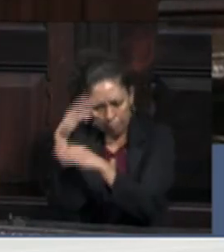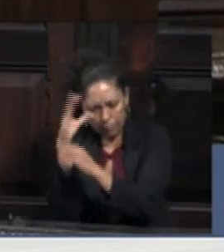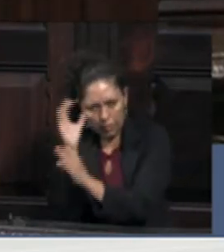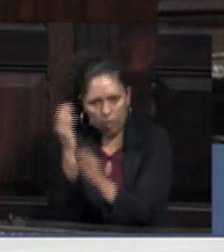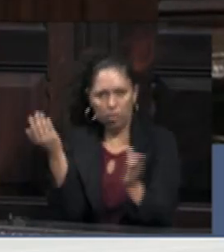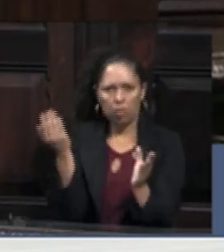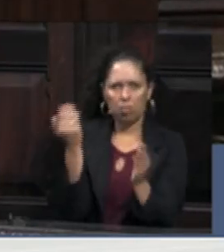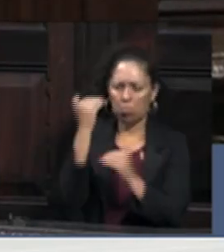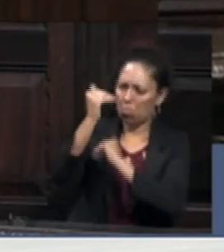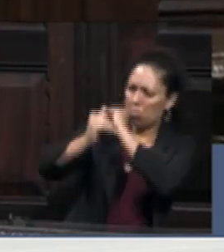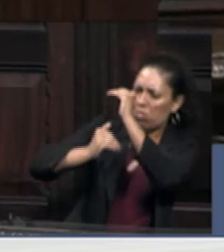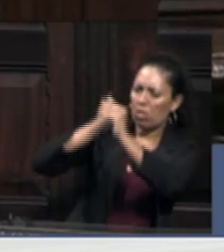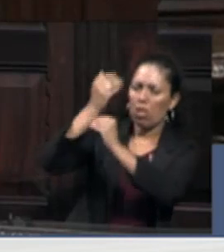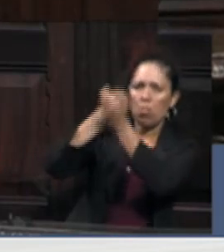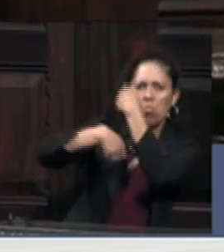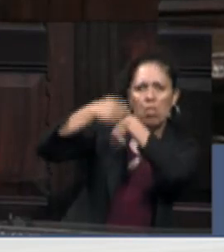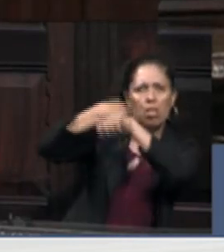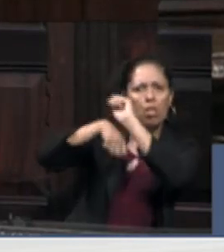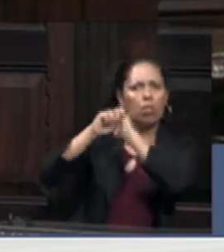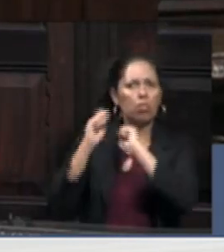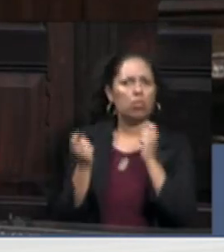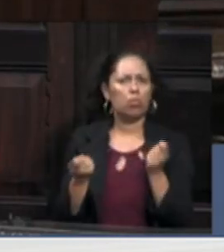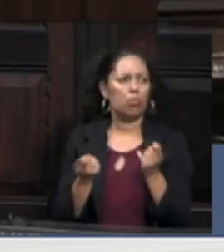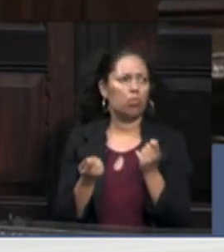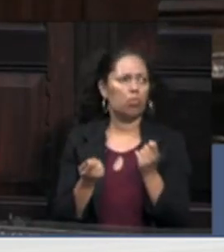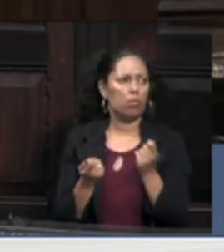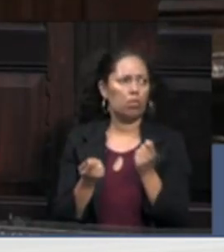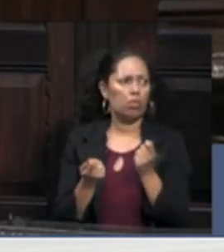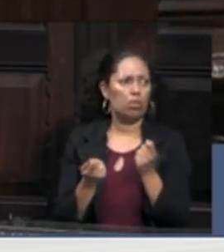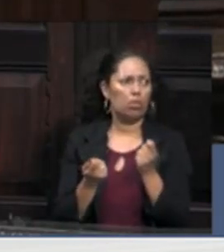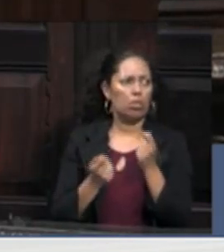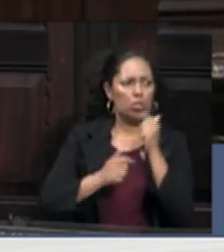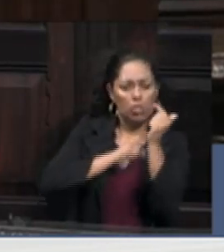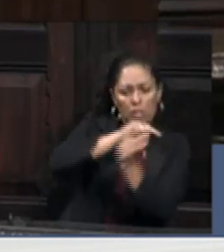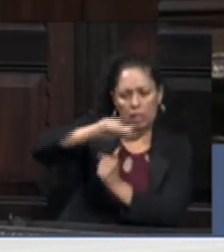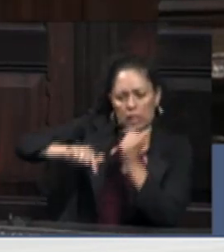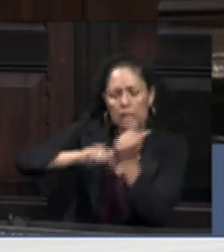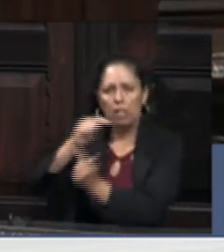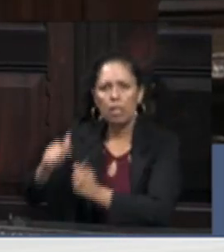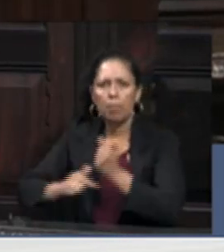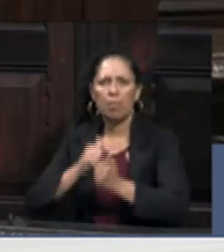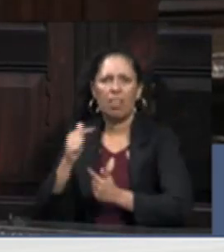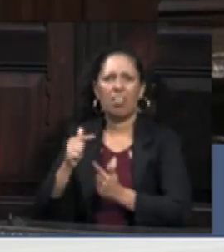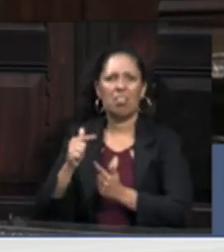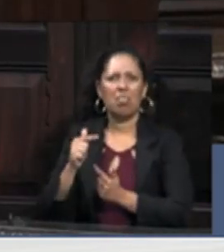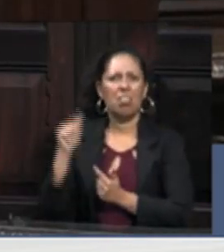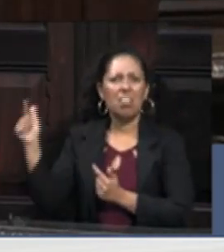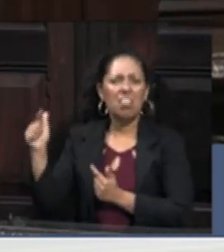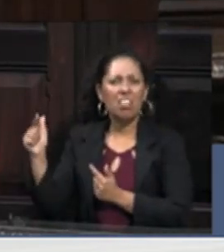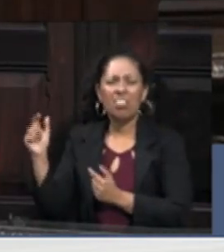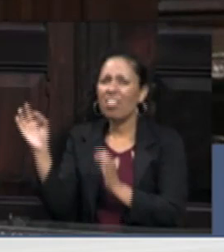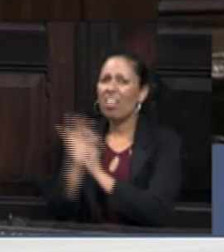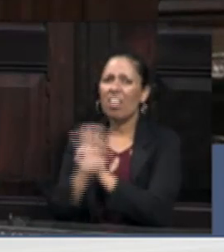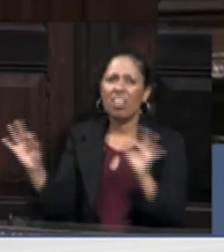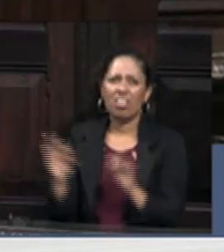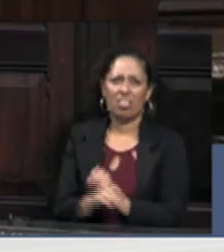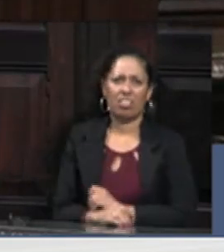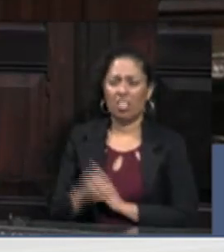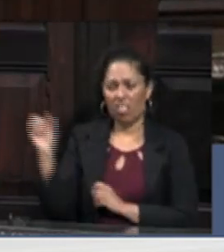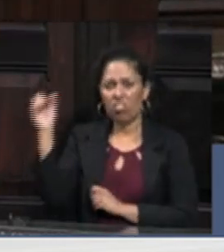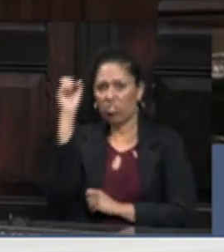de desenvolvimento tecnológico, de produção de inovação, dificilmente terá capacidade